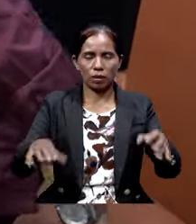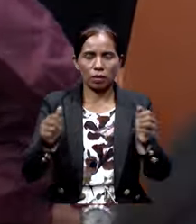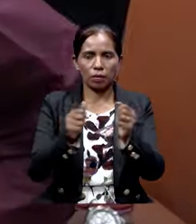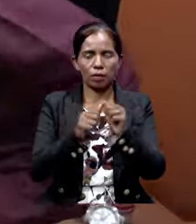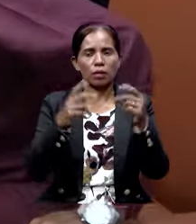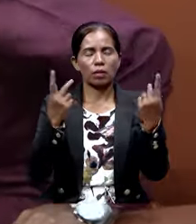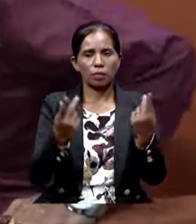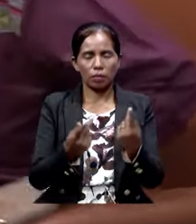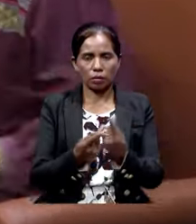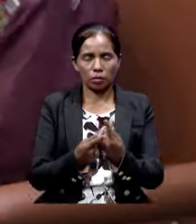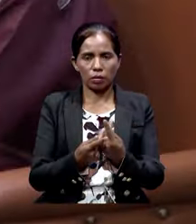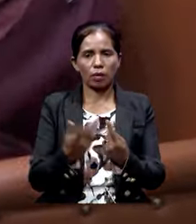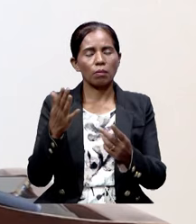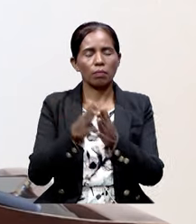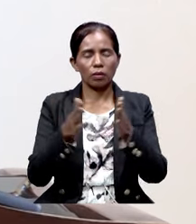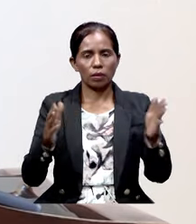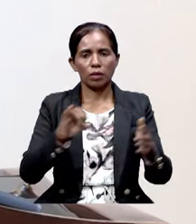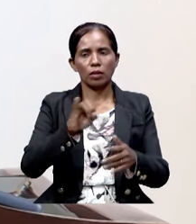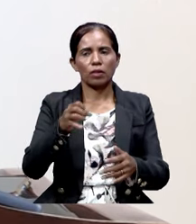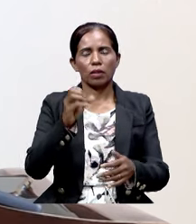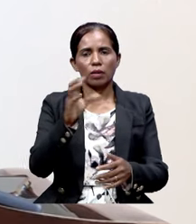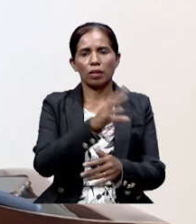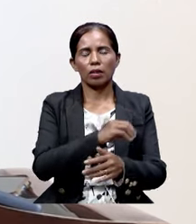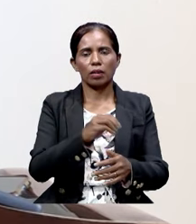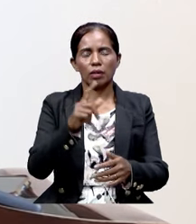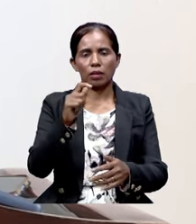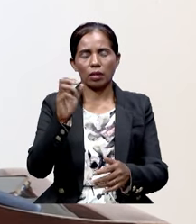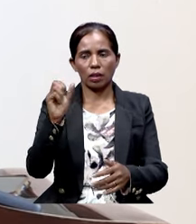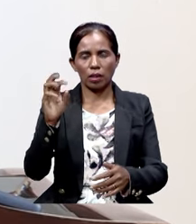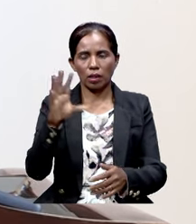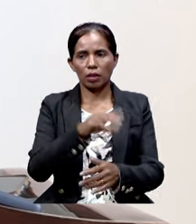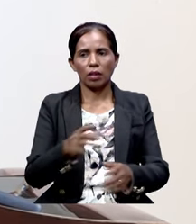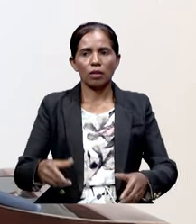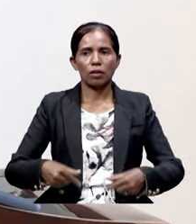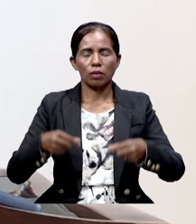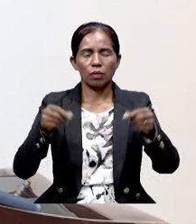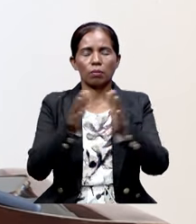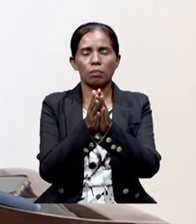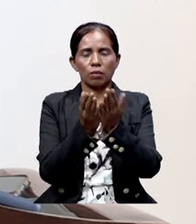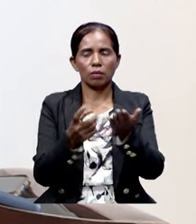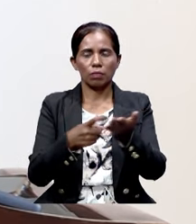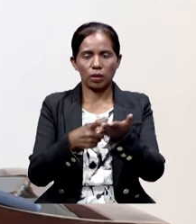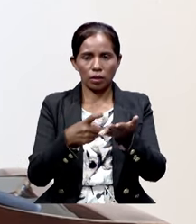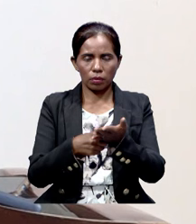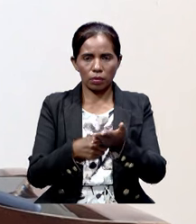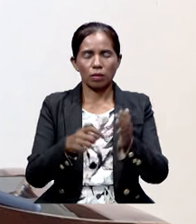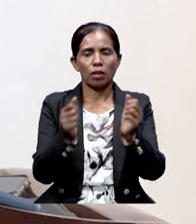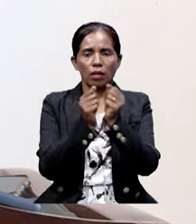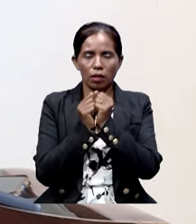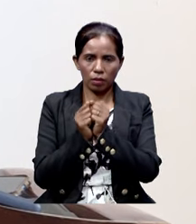empresa Visimitra Rosoin Venture Thales Group por fornece carneta passaporte